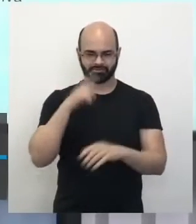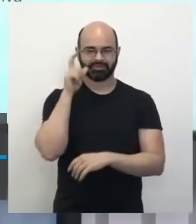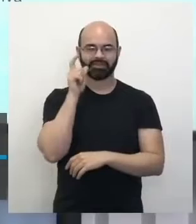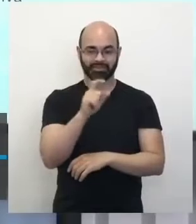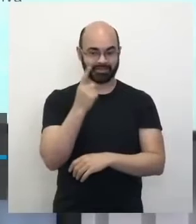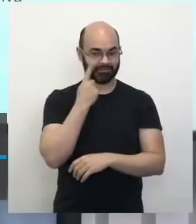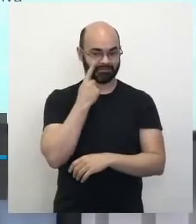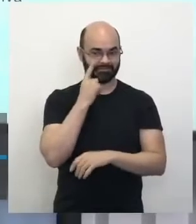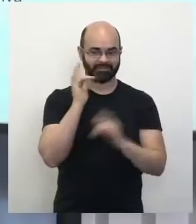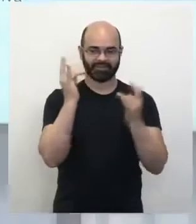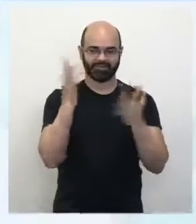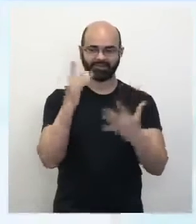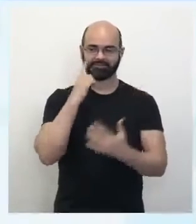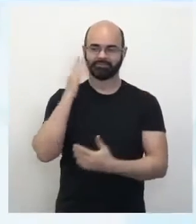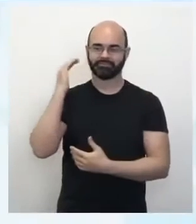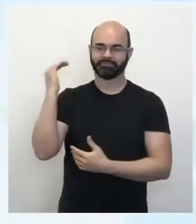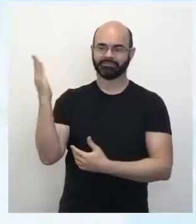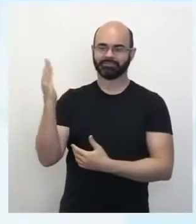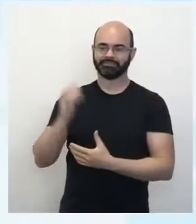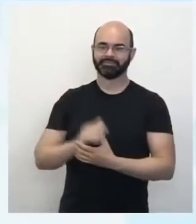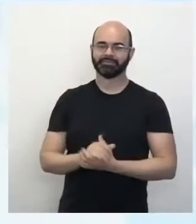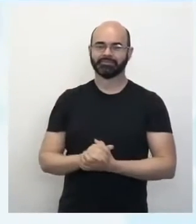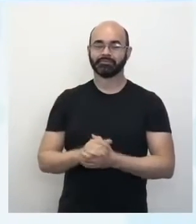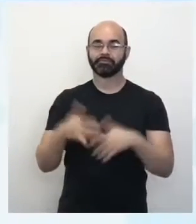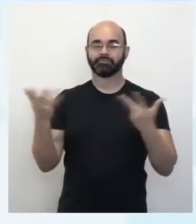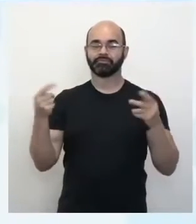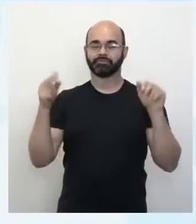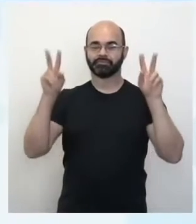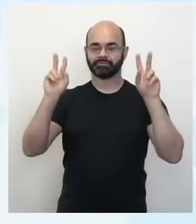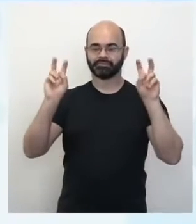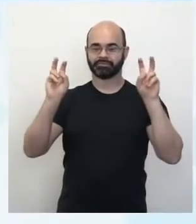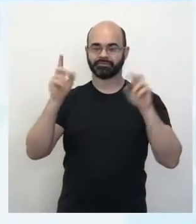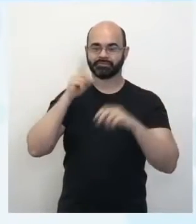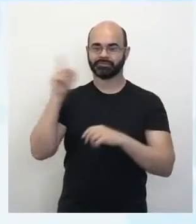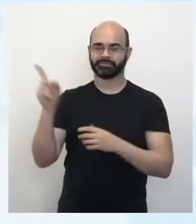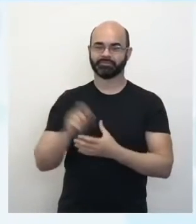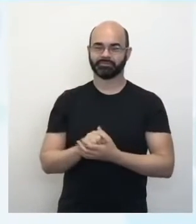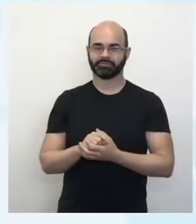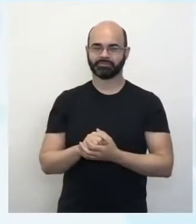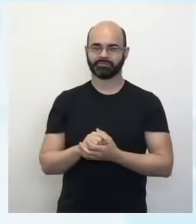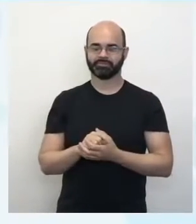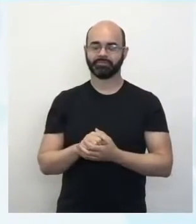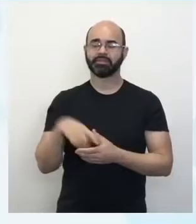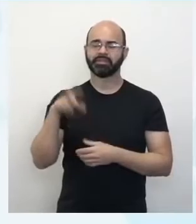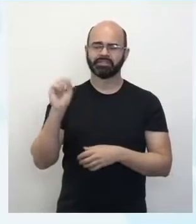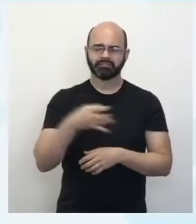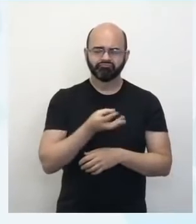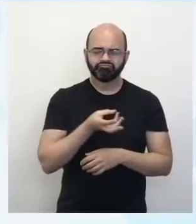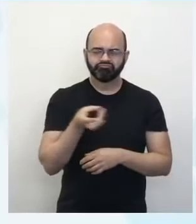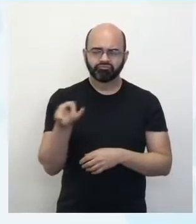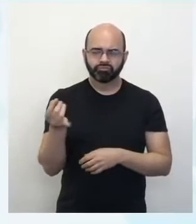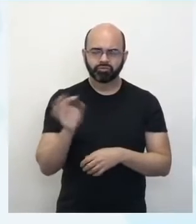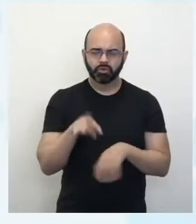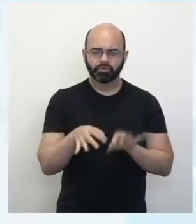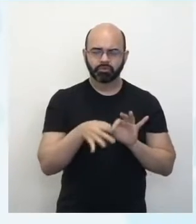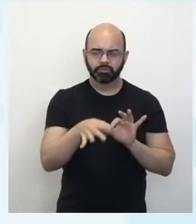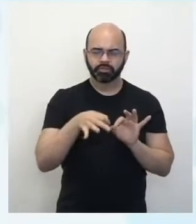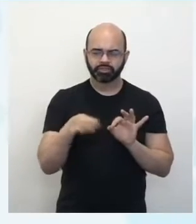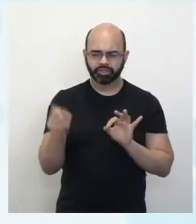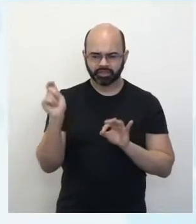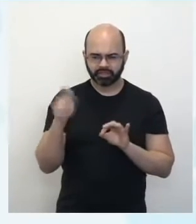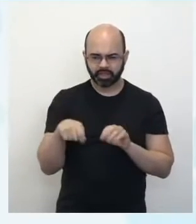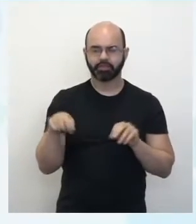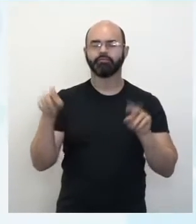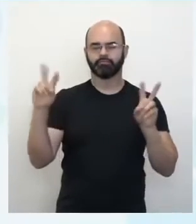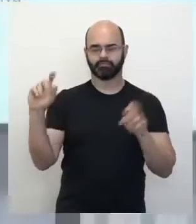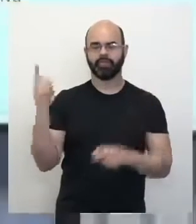Vamos ver? Coloca na tela pra gente. Olha o tema da nossa aula aí, ó. Se dá para contar e medir, é grandeza.